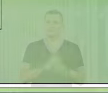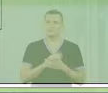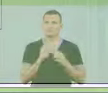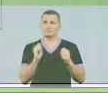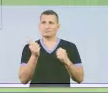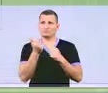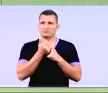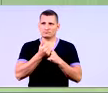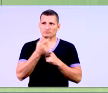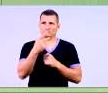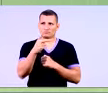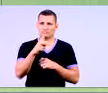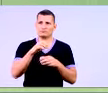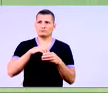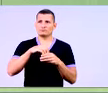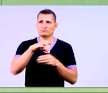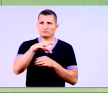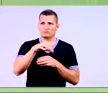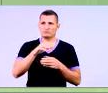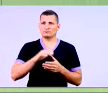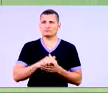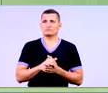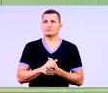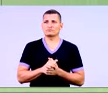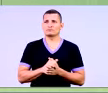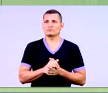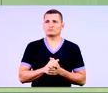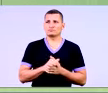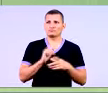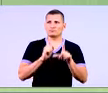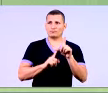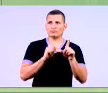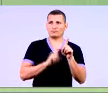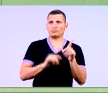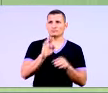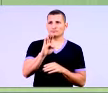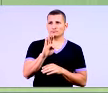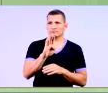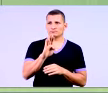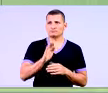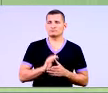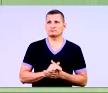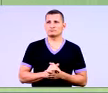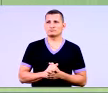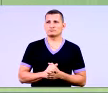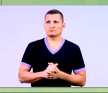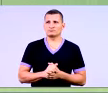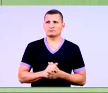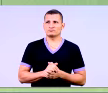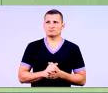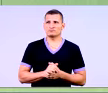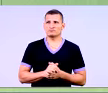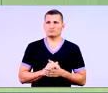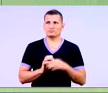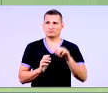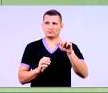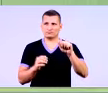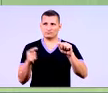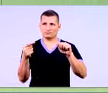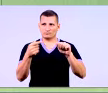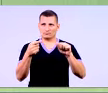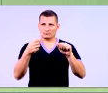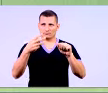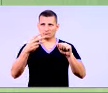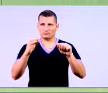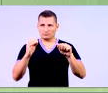o seu conteúdo tá vamos para a letra b a recebe 30